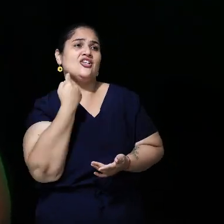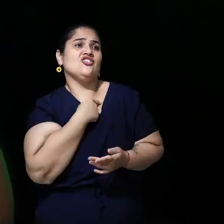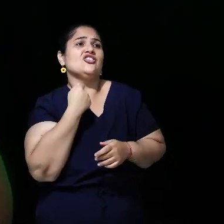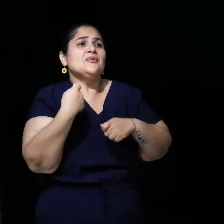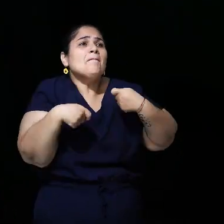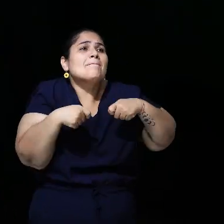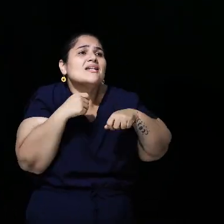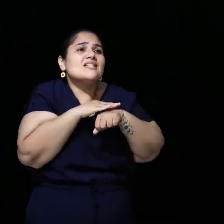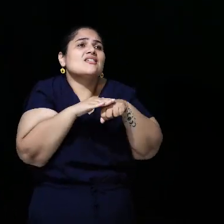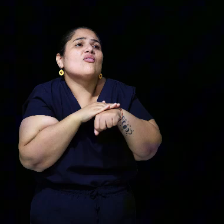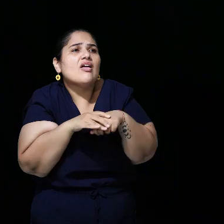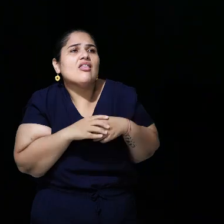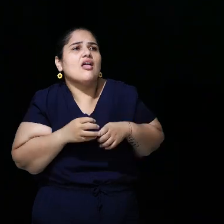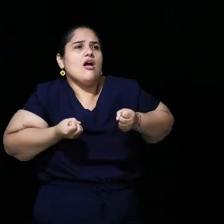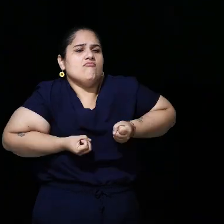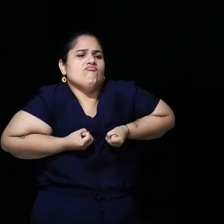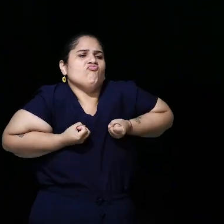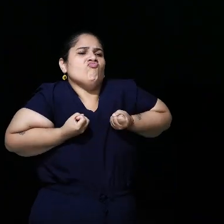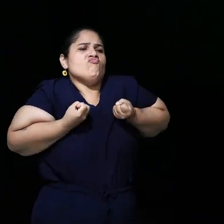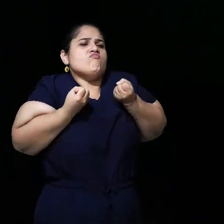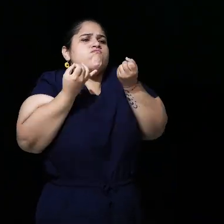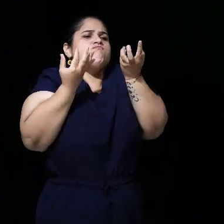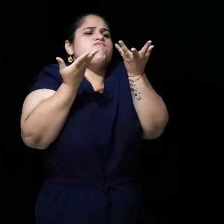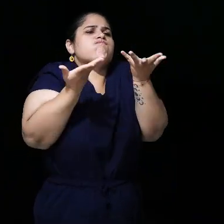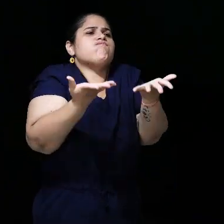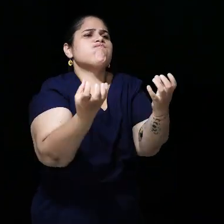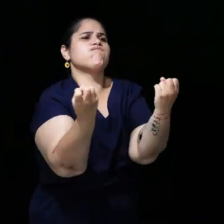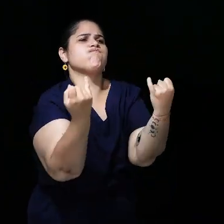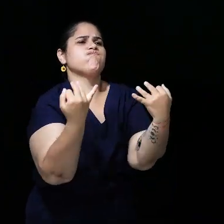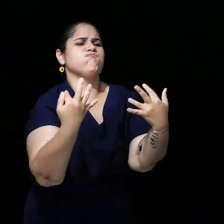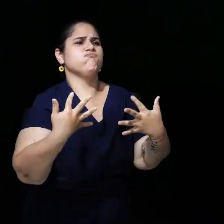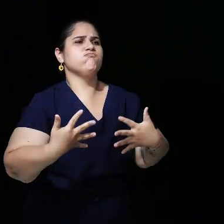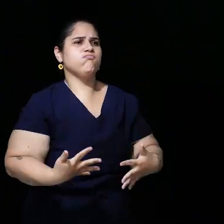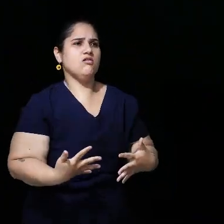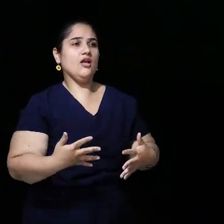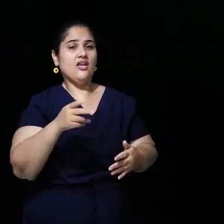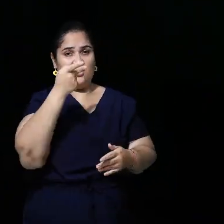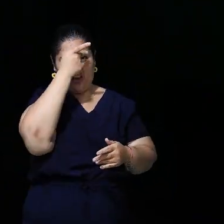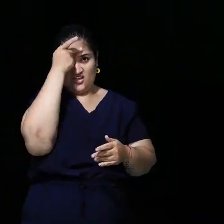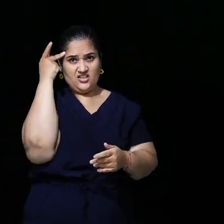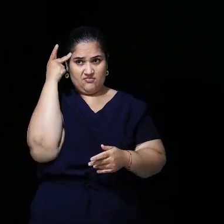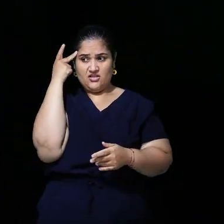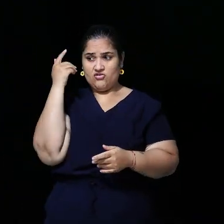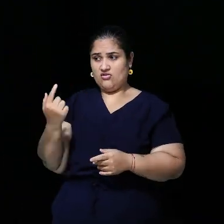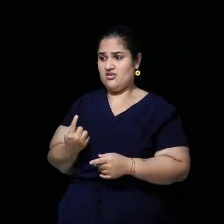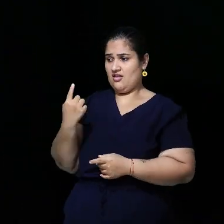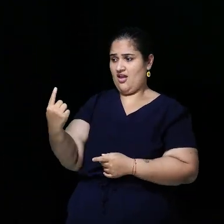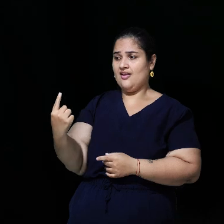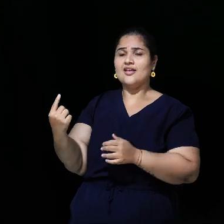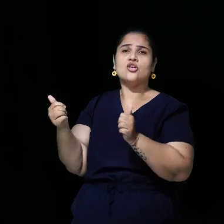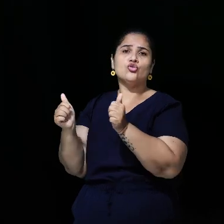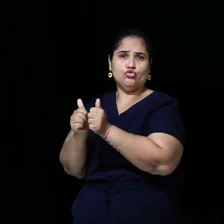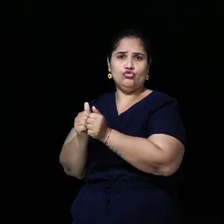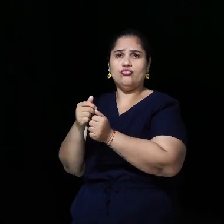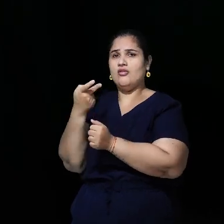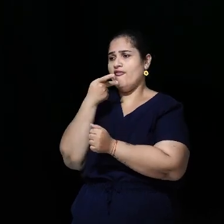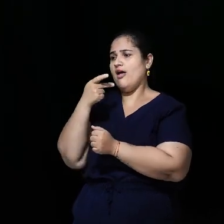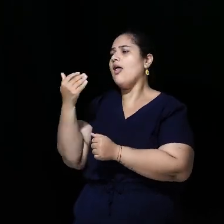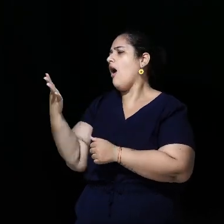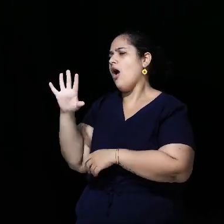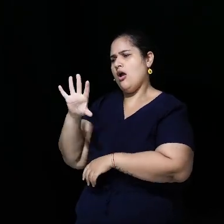de desabafar, e às vezes as pessoas que estão do nosso lado, que dizem que amam a gente, sabe? Diz que gostam, diz